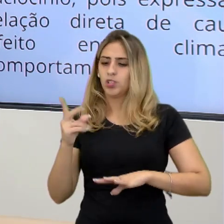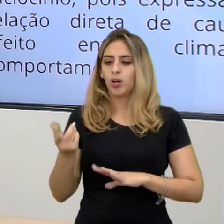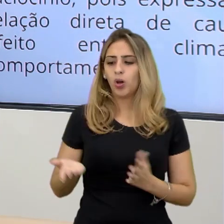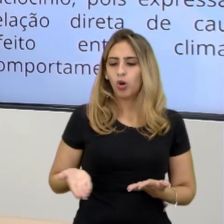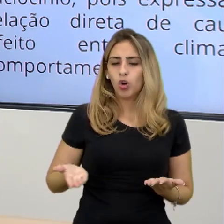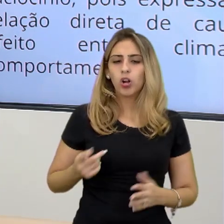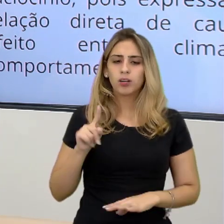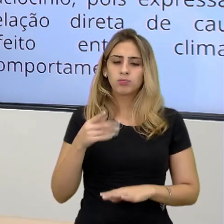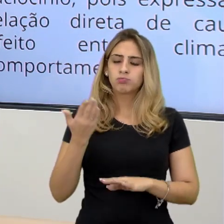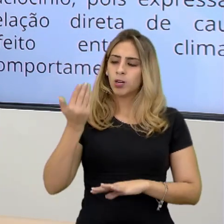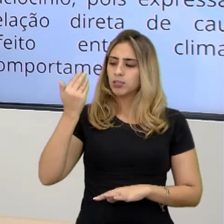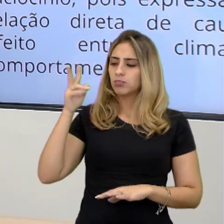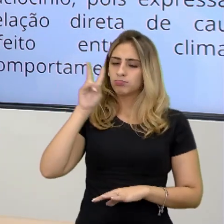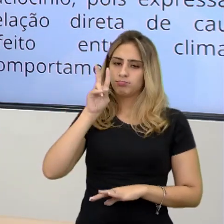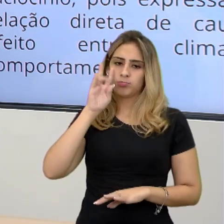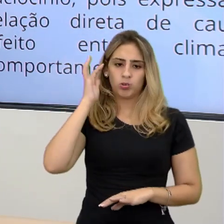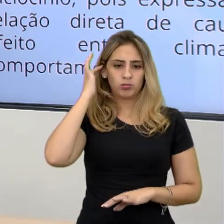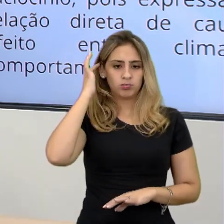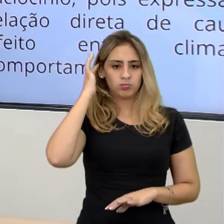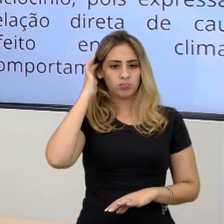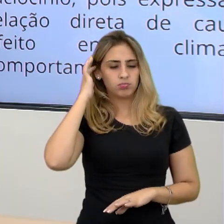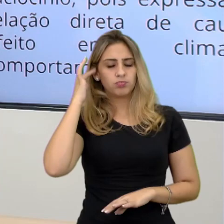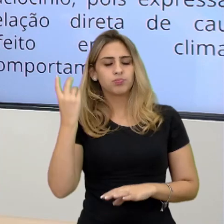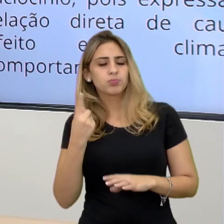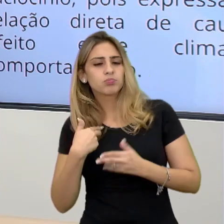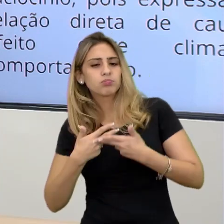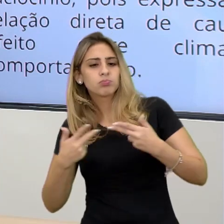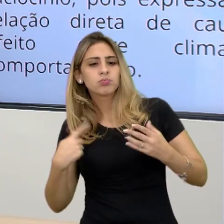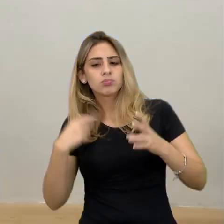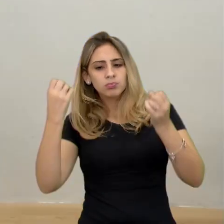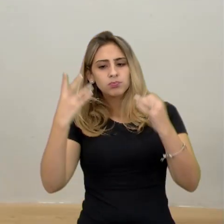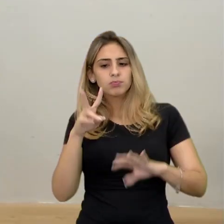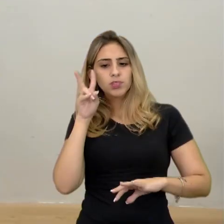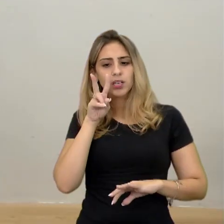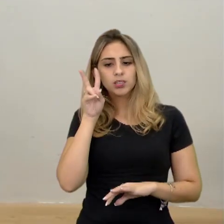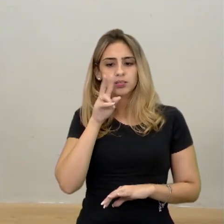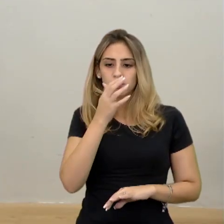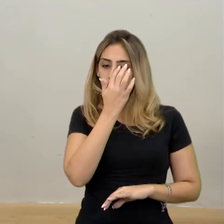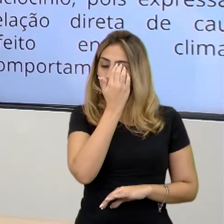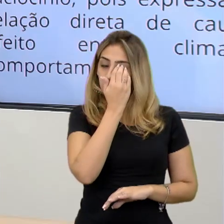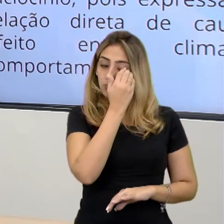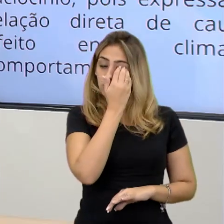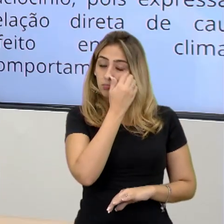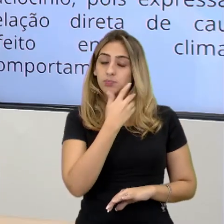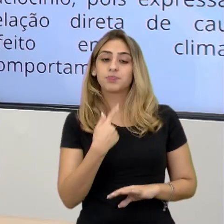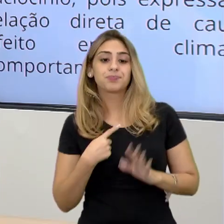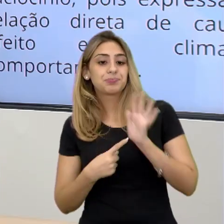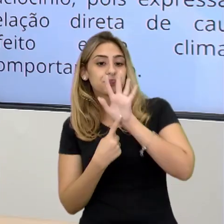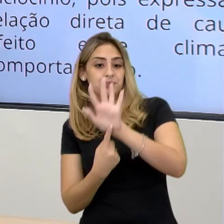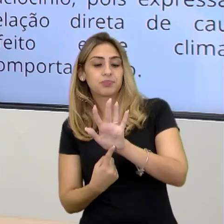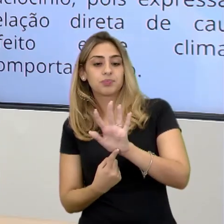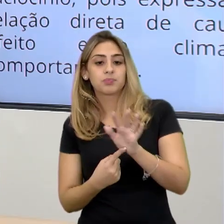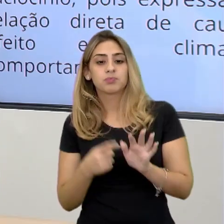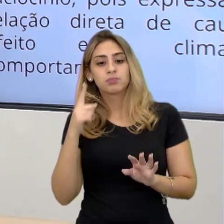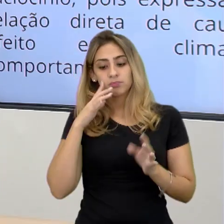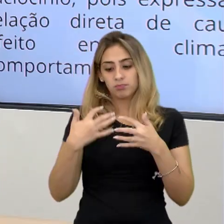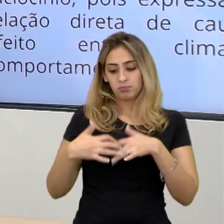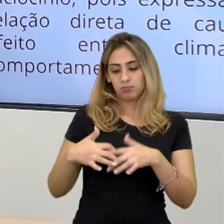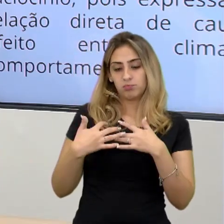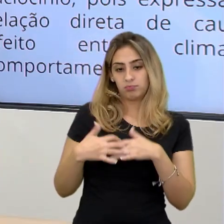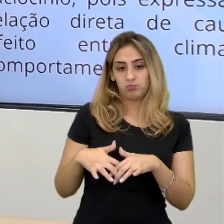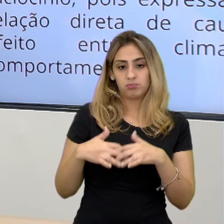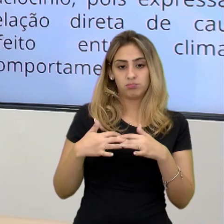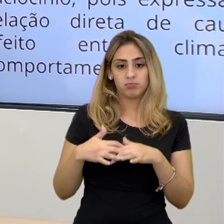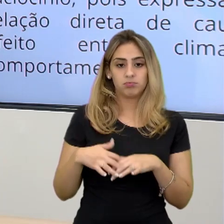tem aí um passado histórico, né? Sim. É como se fosse um desdobramento da história. Isso. Então, a gente está mostrando meio que pensadores,